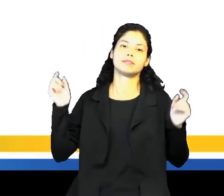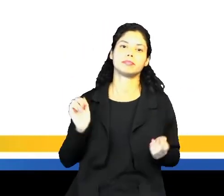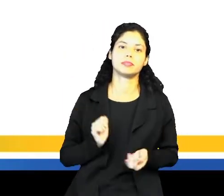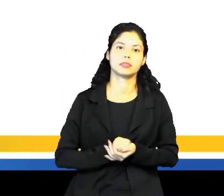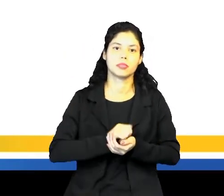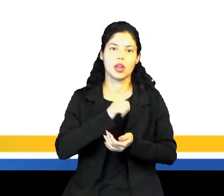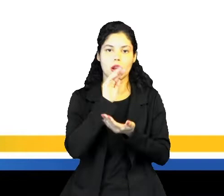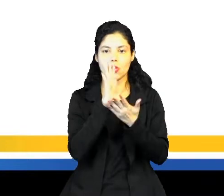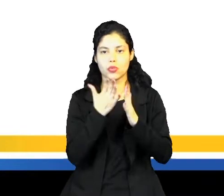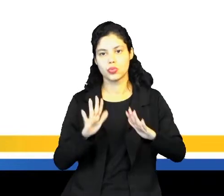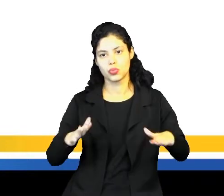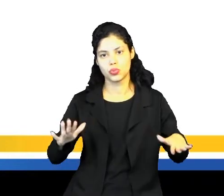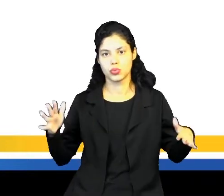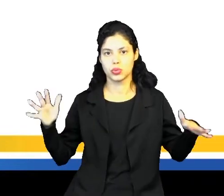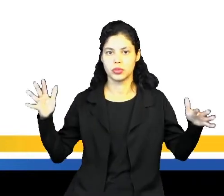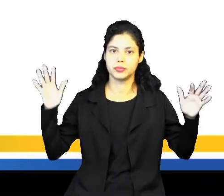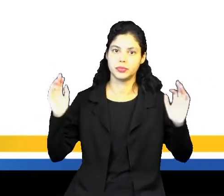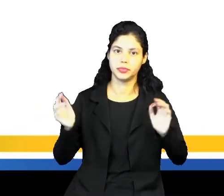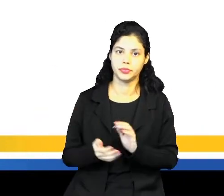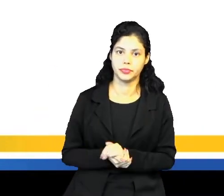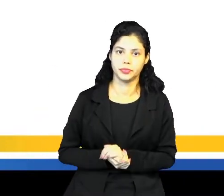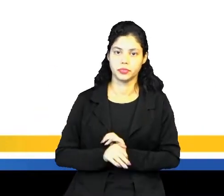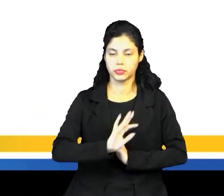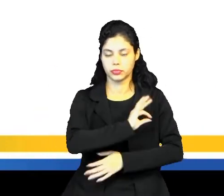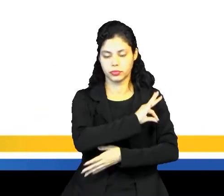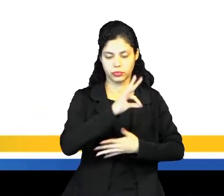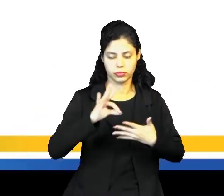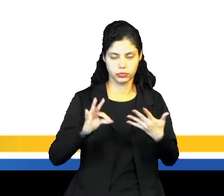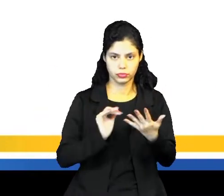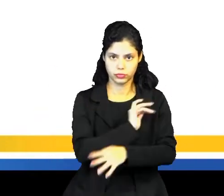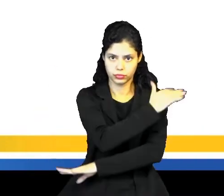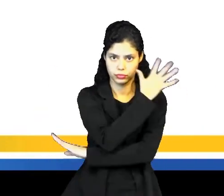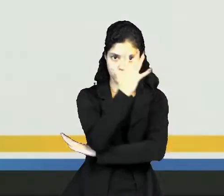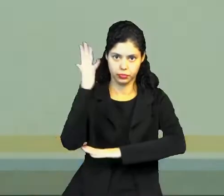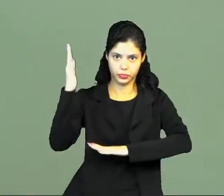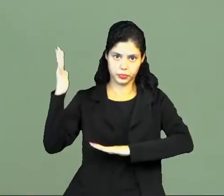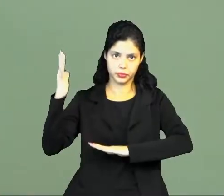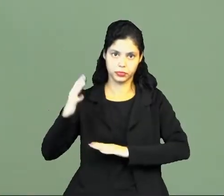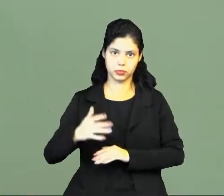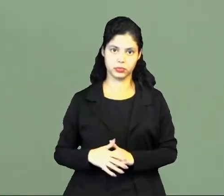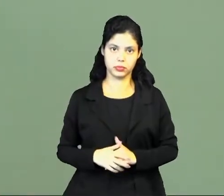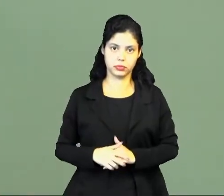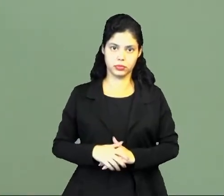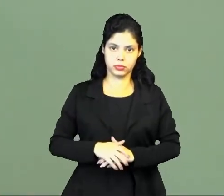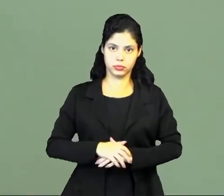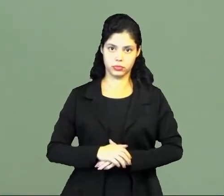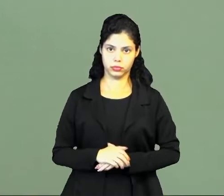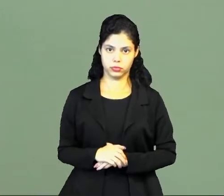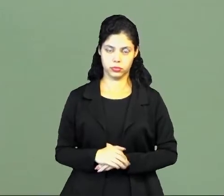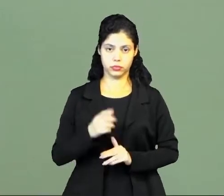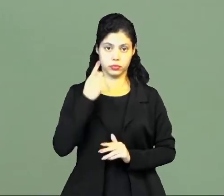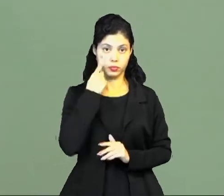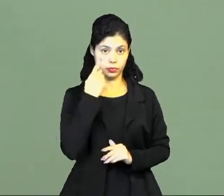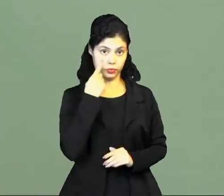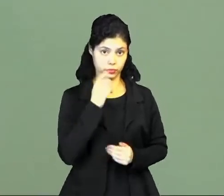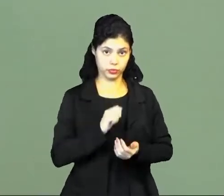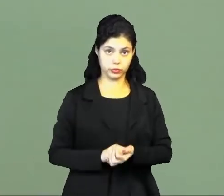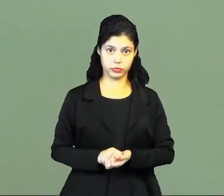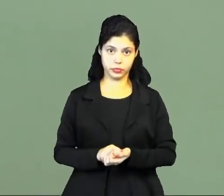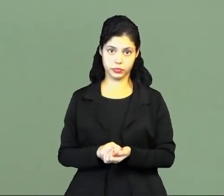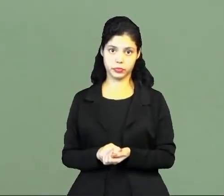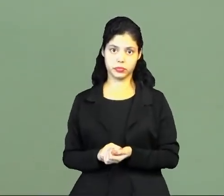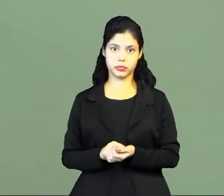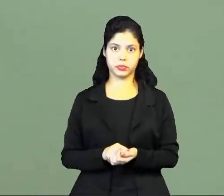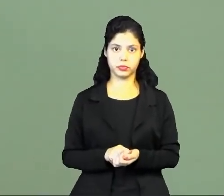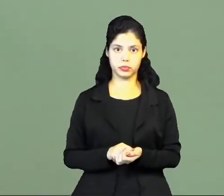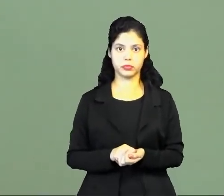as marés, né? Ou seja, os elementos da natureza, pessoal. Se a gente, né, for analisar, por exemplo,